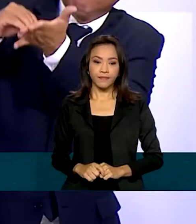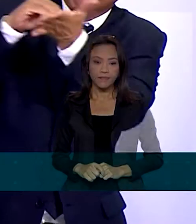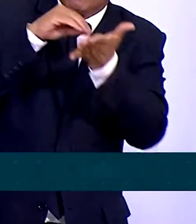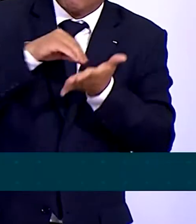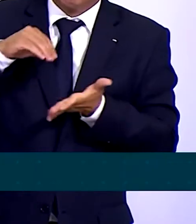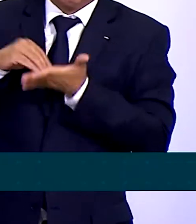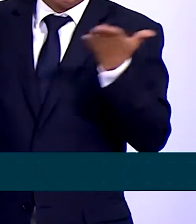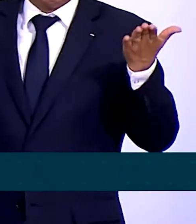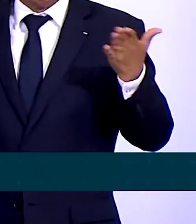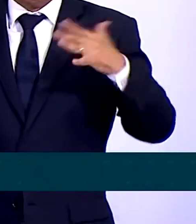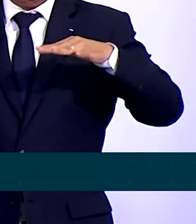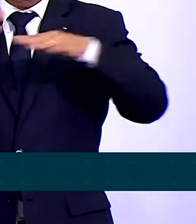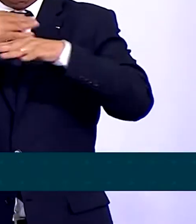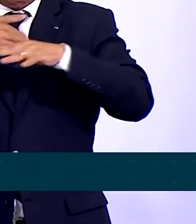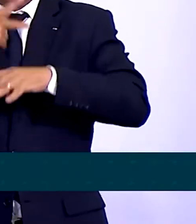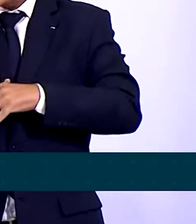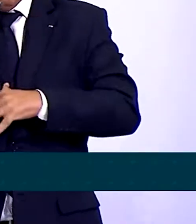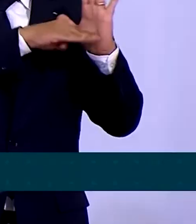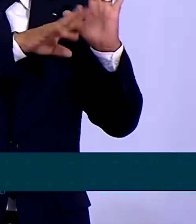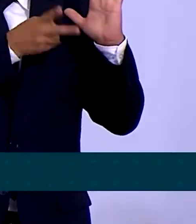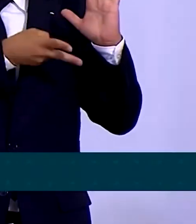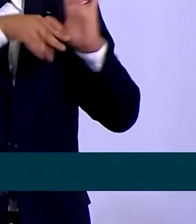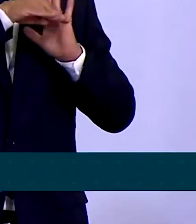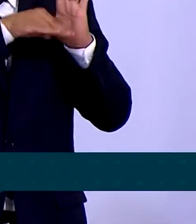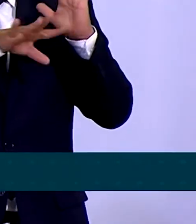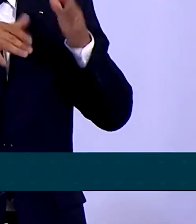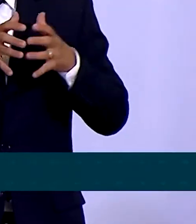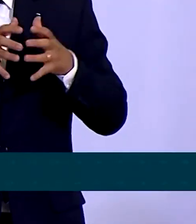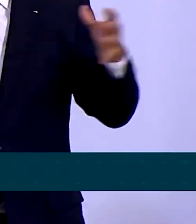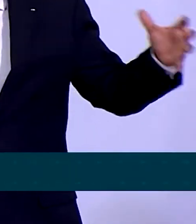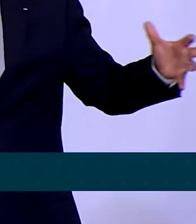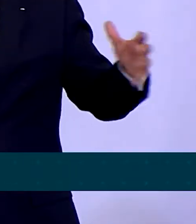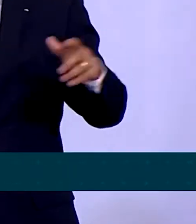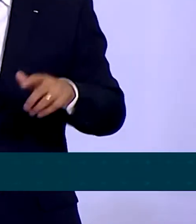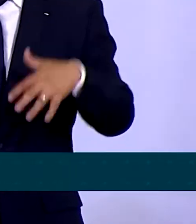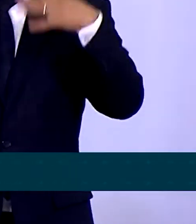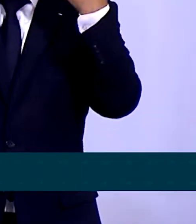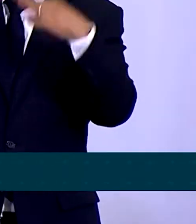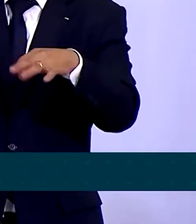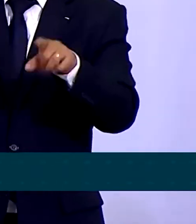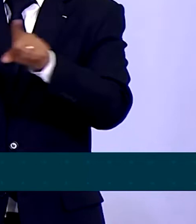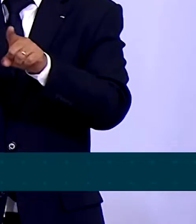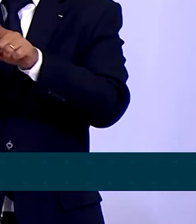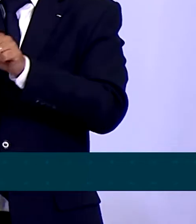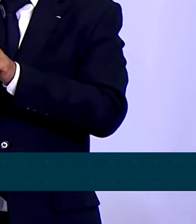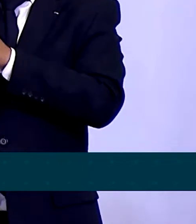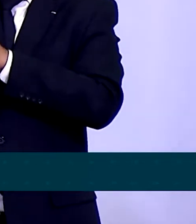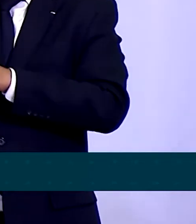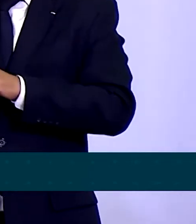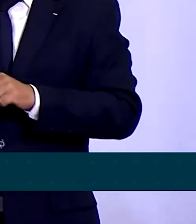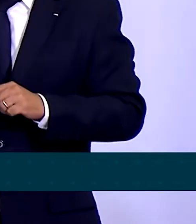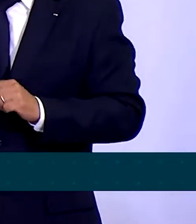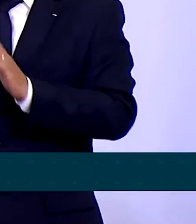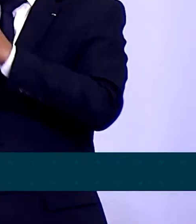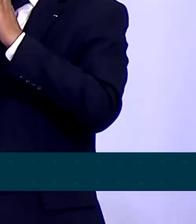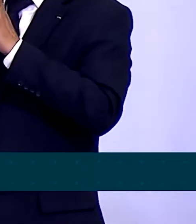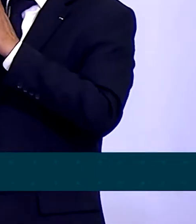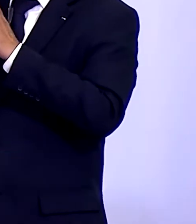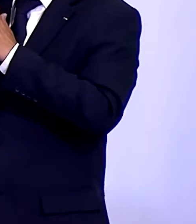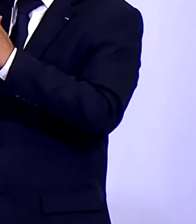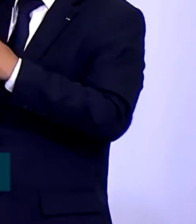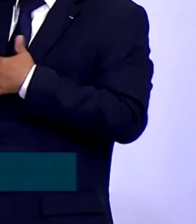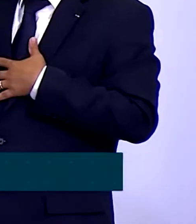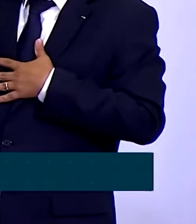distribuídos para 24 estados até o final do mês a expectativa é que 1700 profissionais sejam